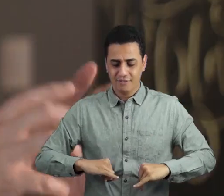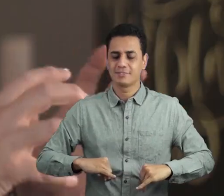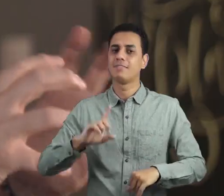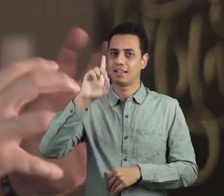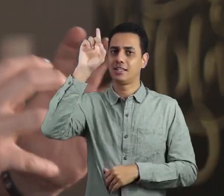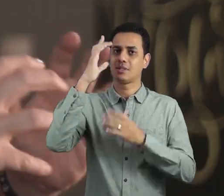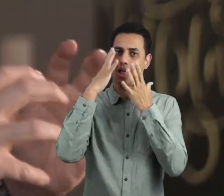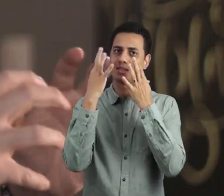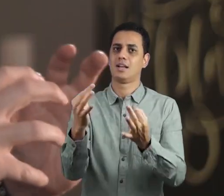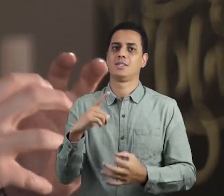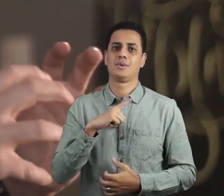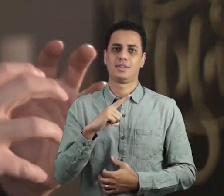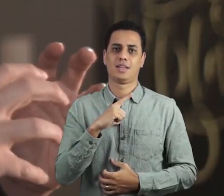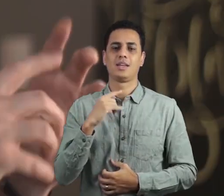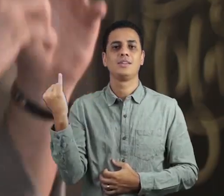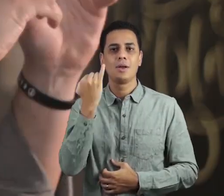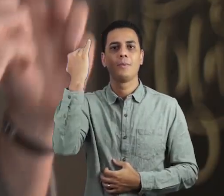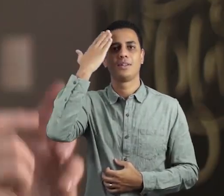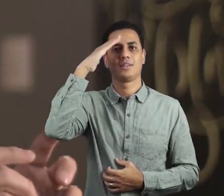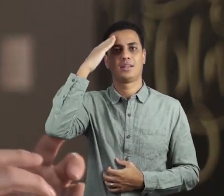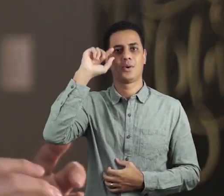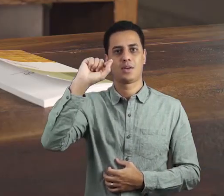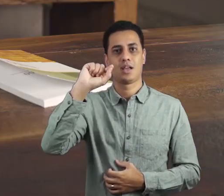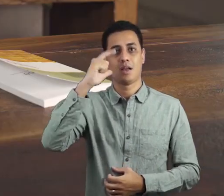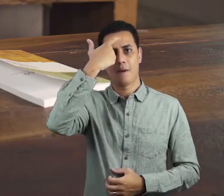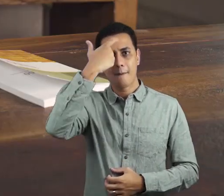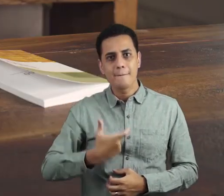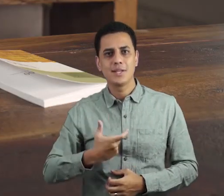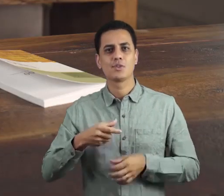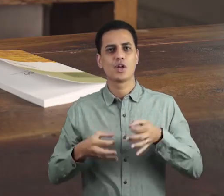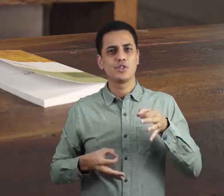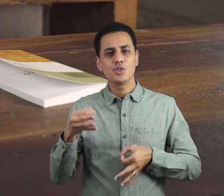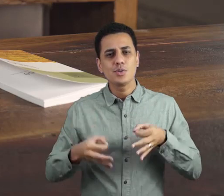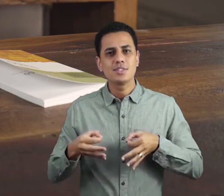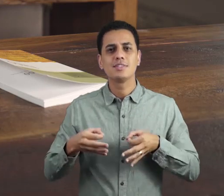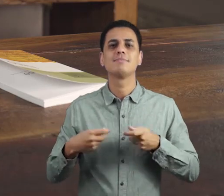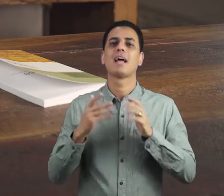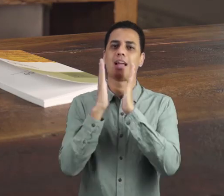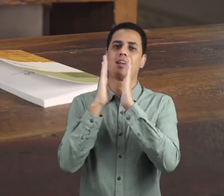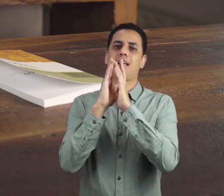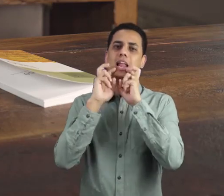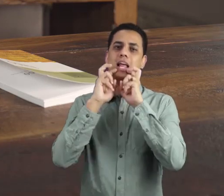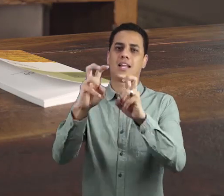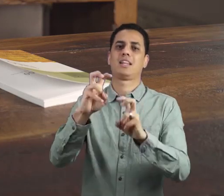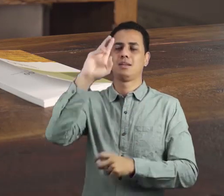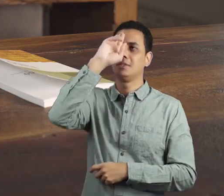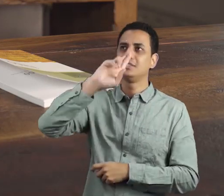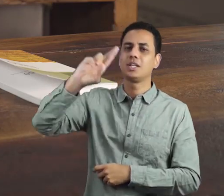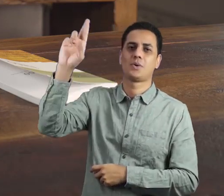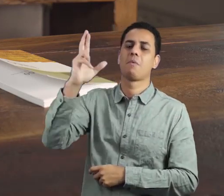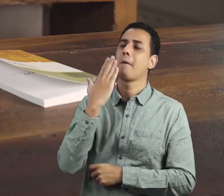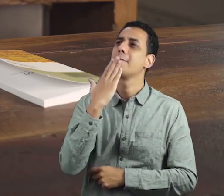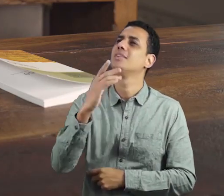que o salário que foi retido para o empregador, né, ele está clamando contra o próprio